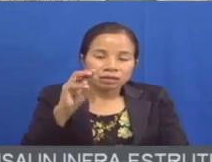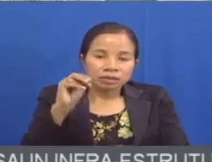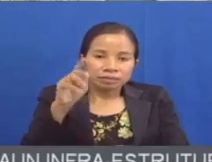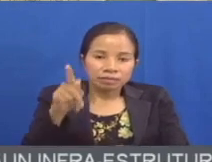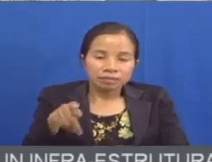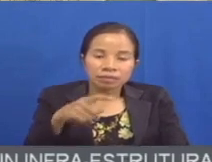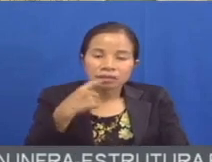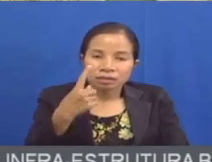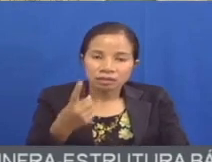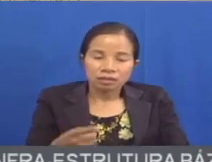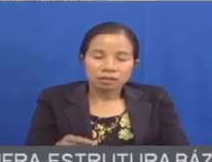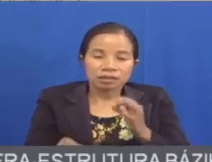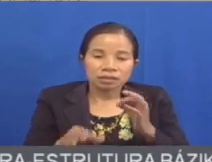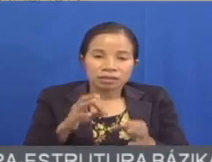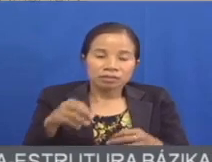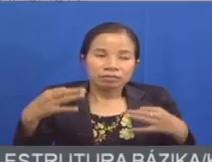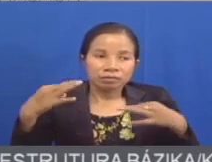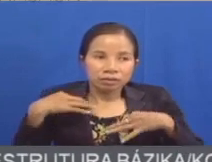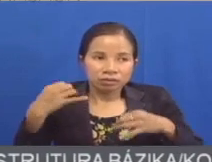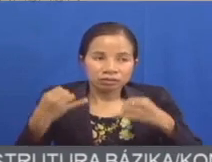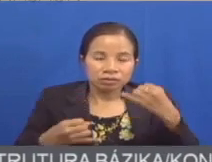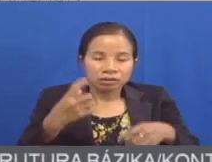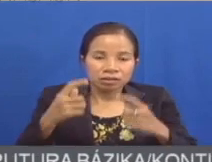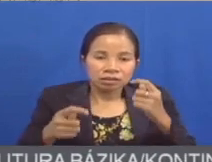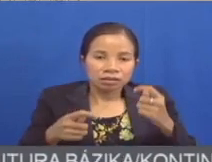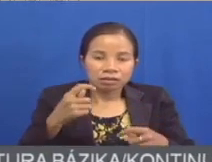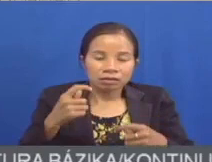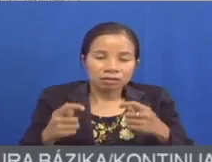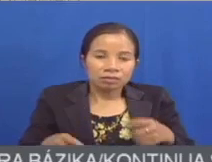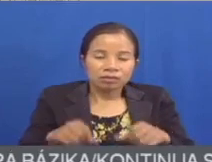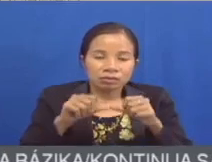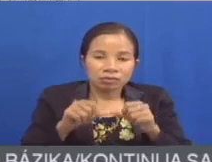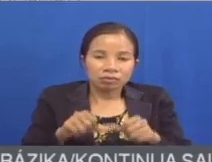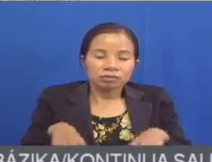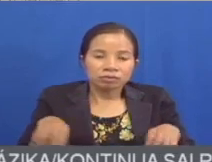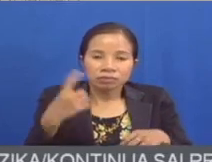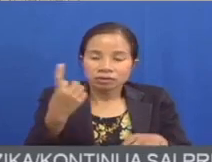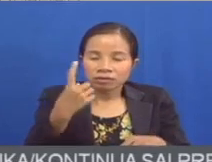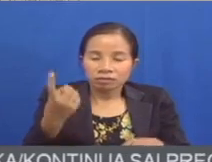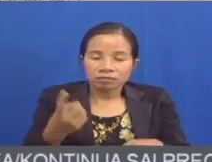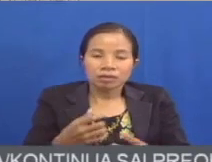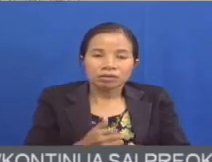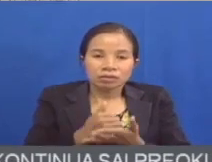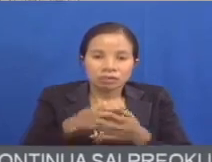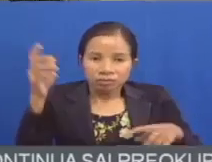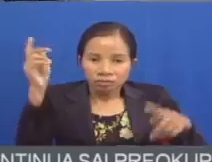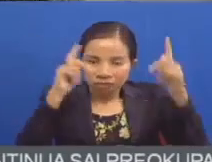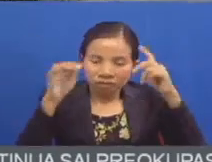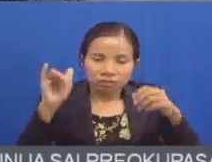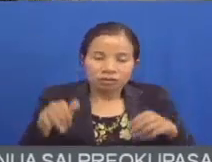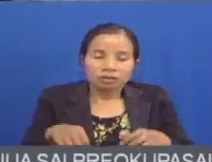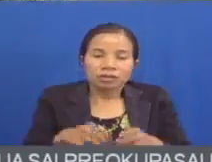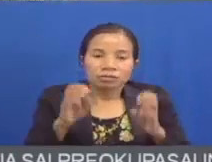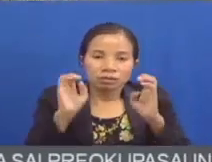Marçal Hateten. Mas que férias judicial Tribunal Primeira Instância continua funcionando na FATIN, onde atende caso Cira com